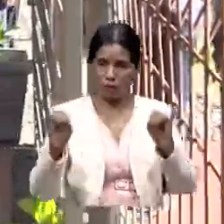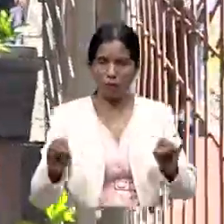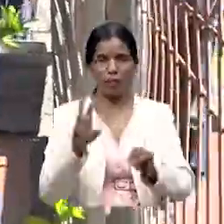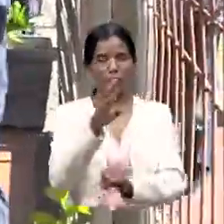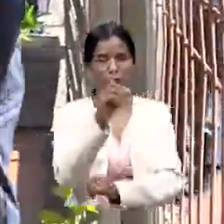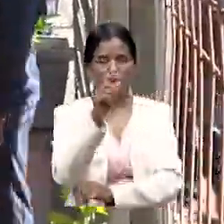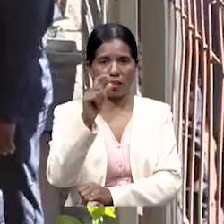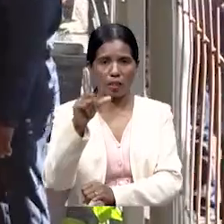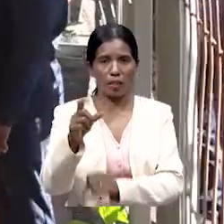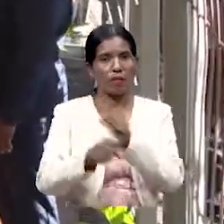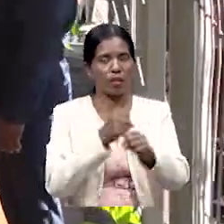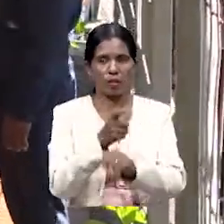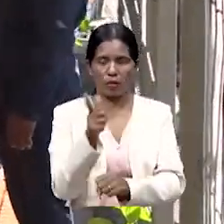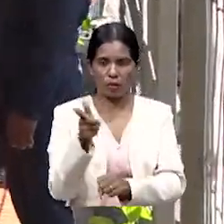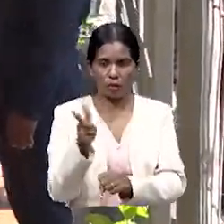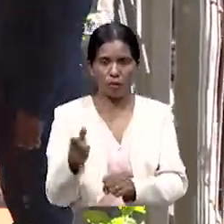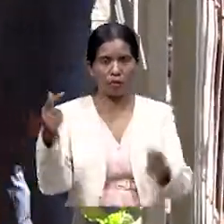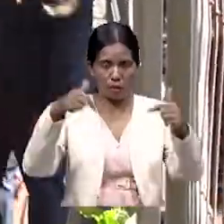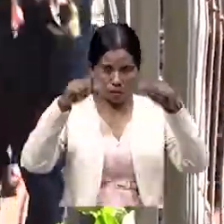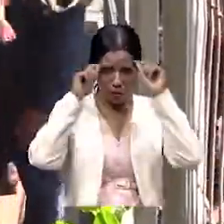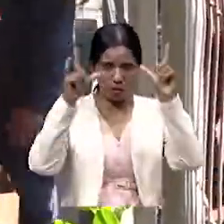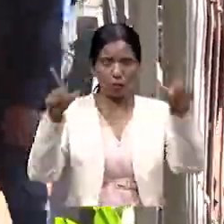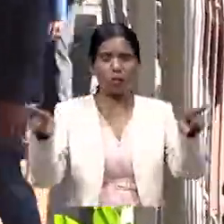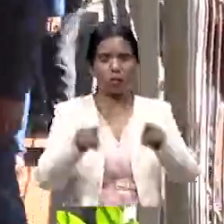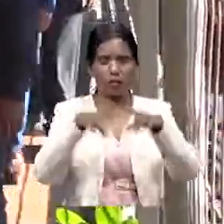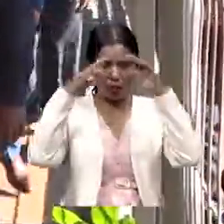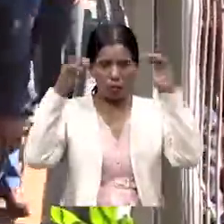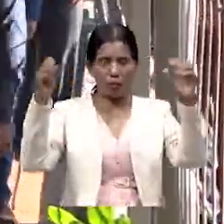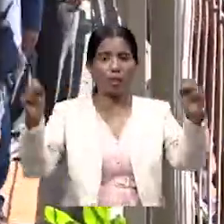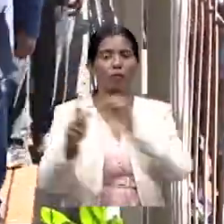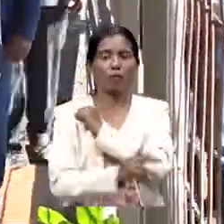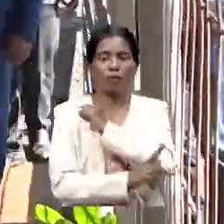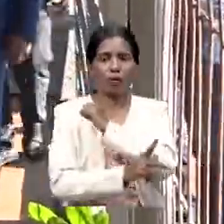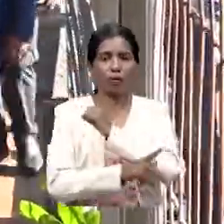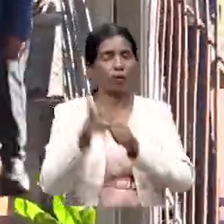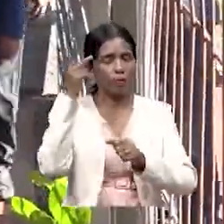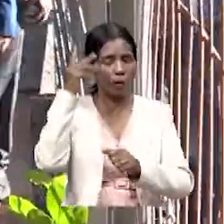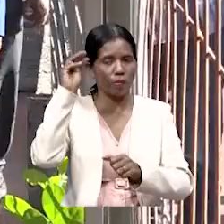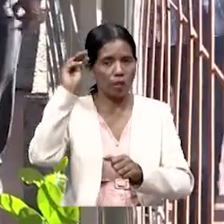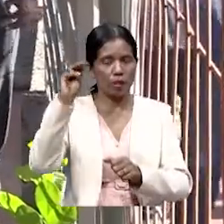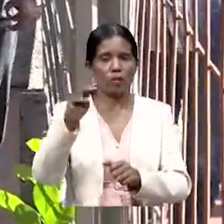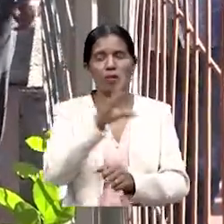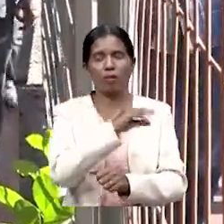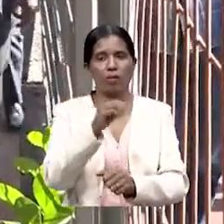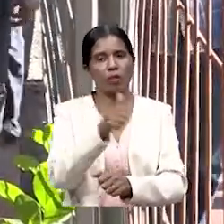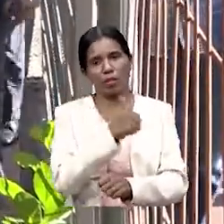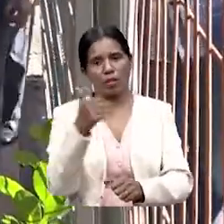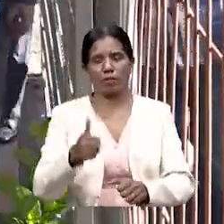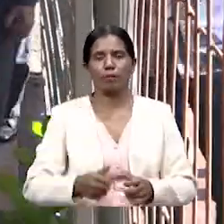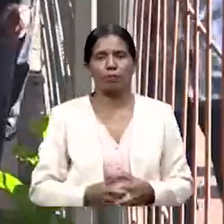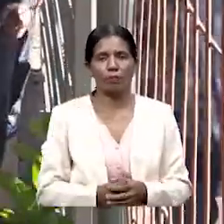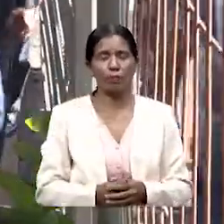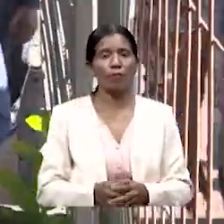RDTLI badala ruanulu nebe toona iha Timor-Leste hanesan Presidente da República Portugal, Primeiro-Ministro Guiné-Bissau, no sira seluktan.